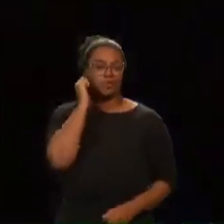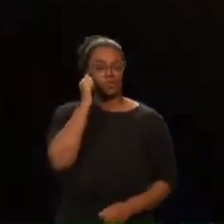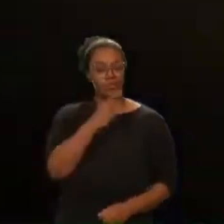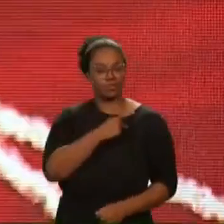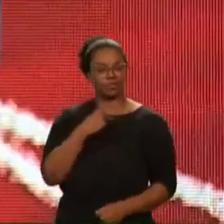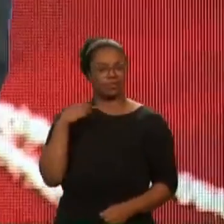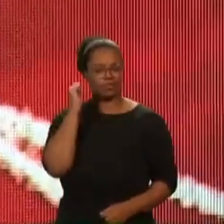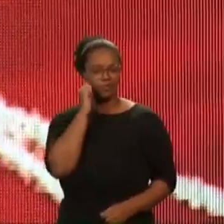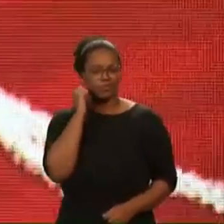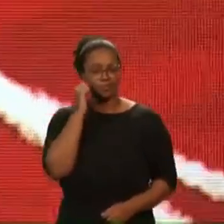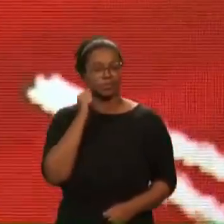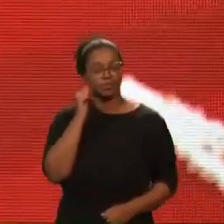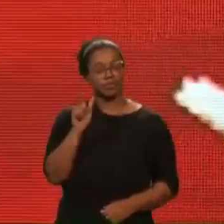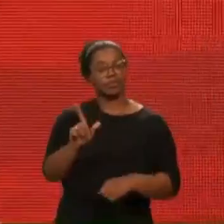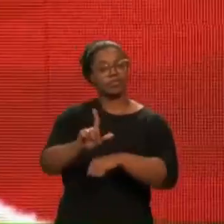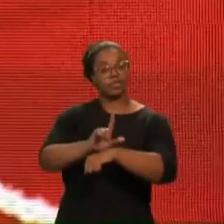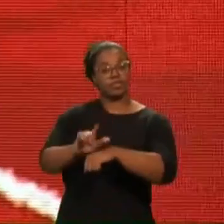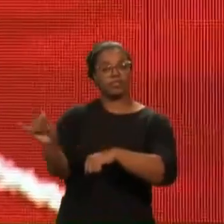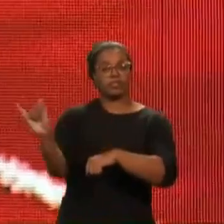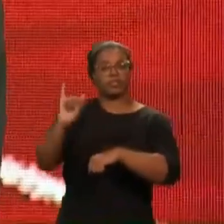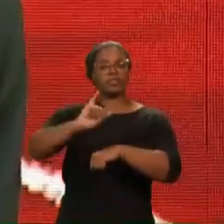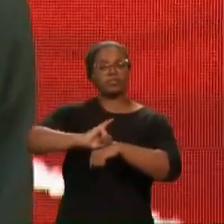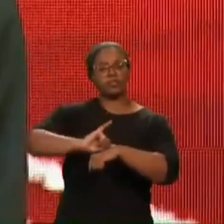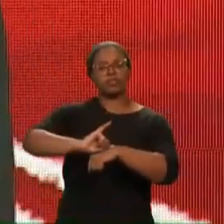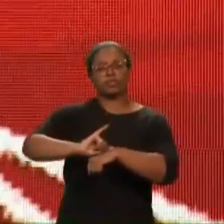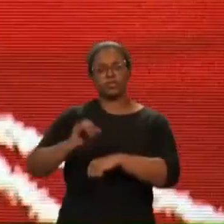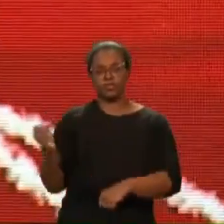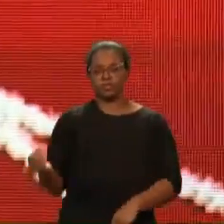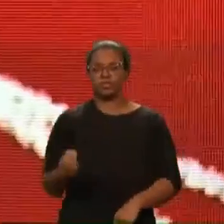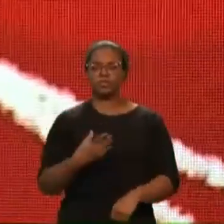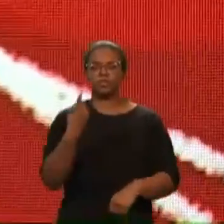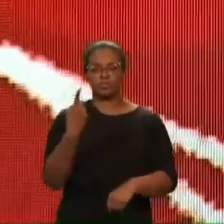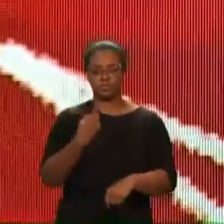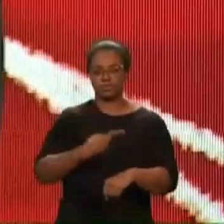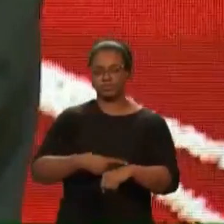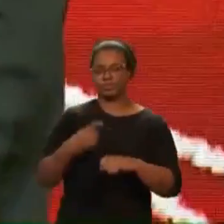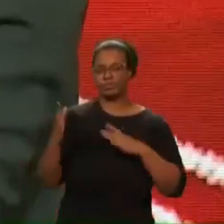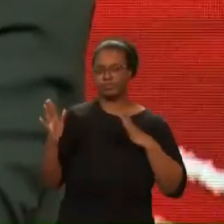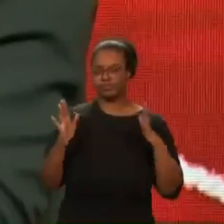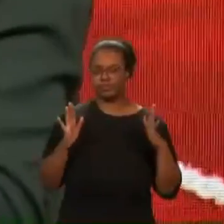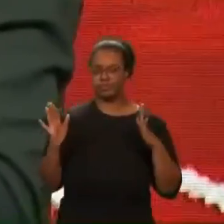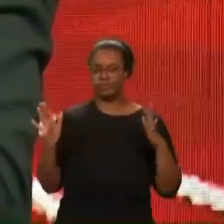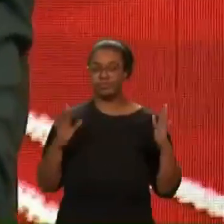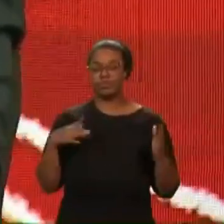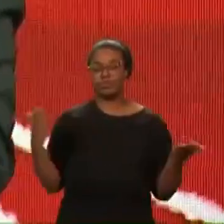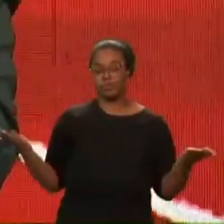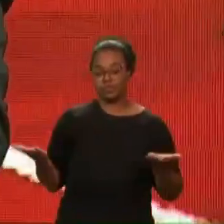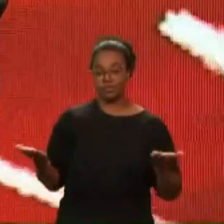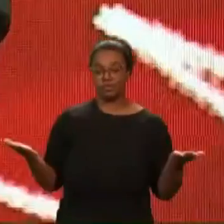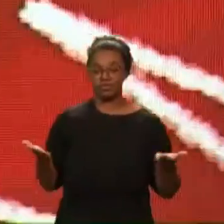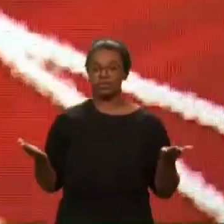Deus tem nos levado como Lagoinha Matriz a um novo tempo e hoje nós